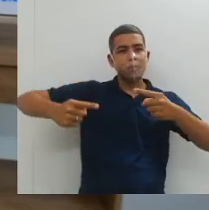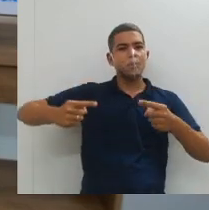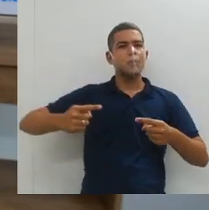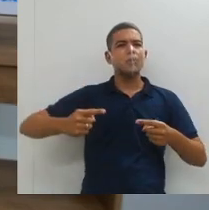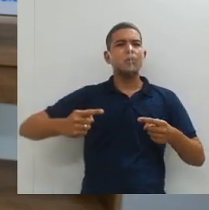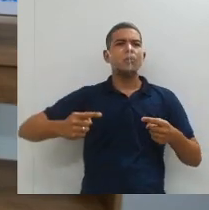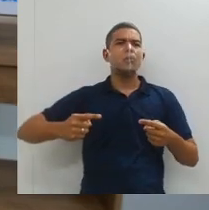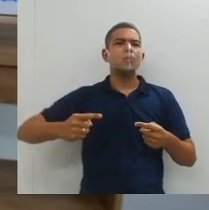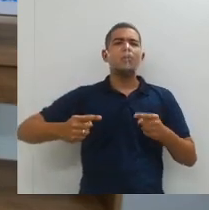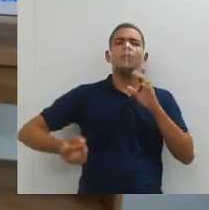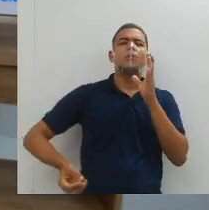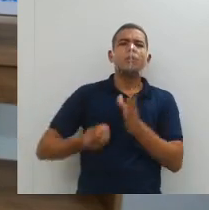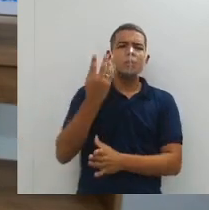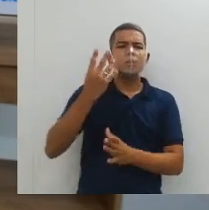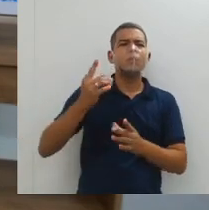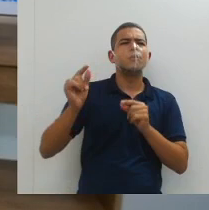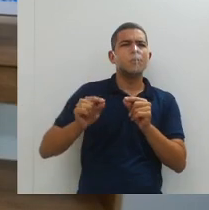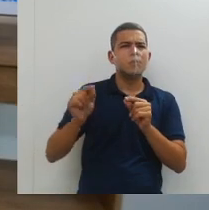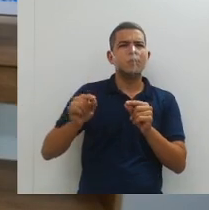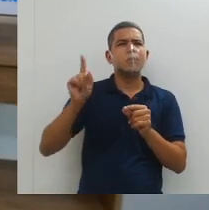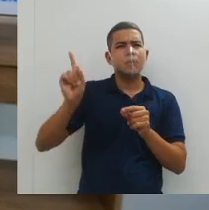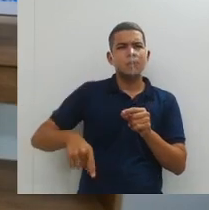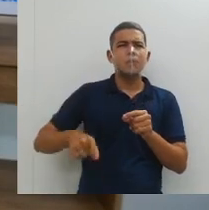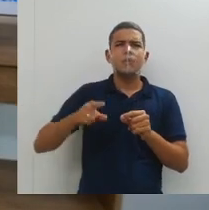atenção, nasce dessas